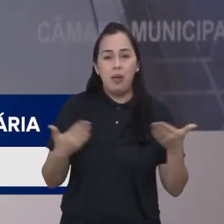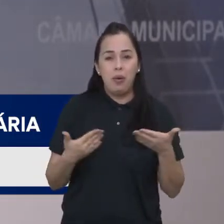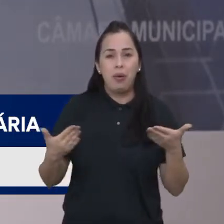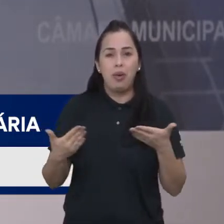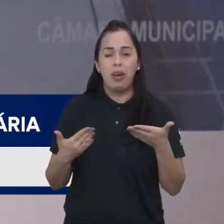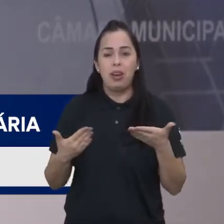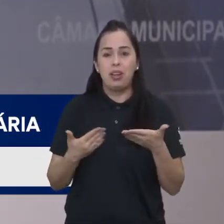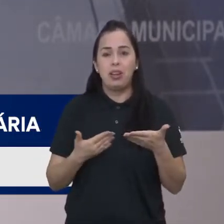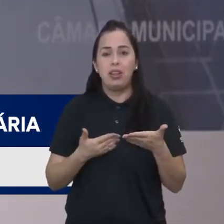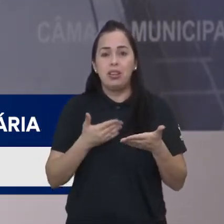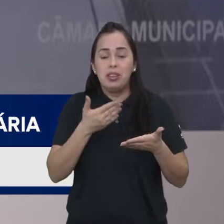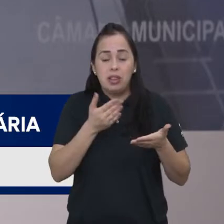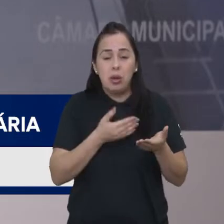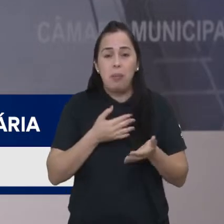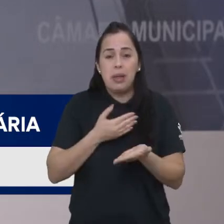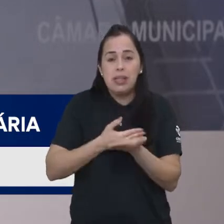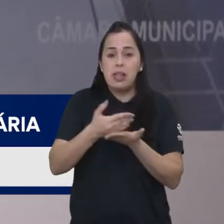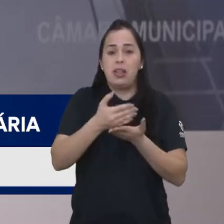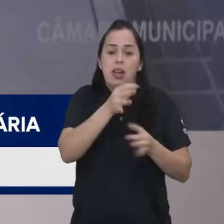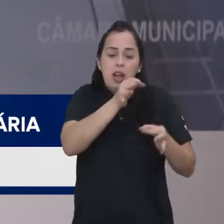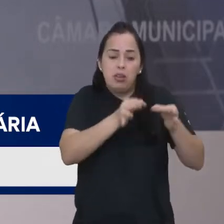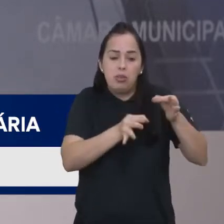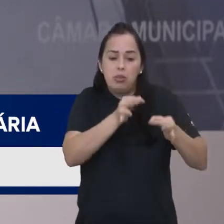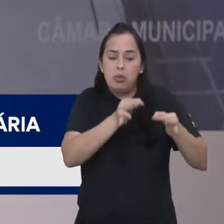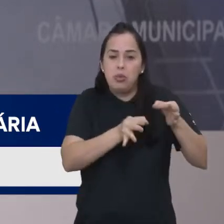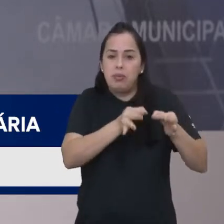primeiras ações julgadas em procedentes